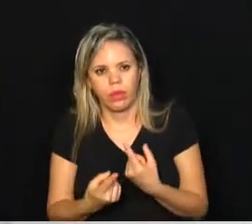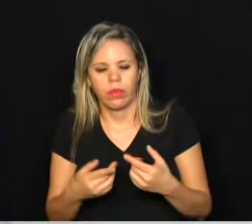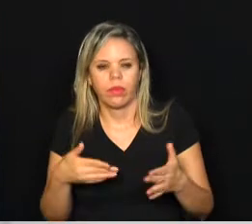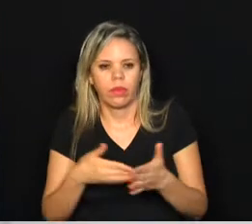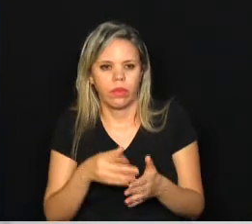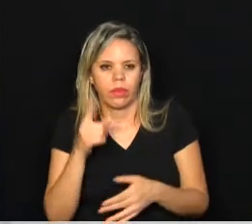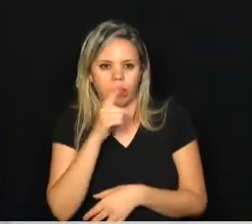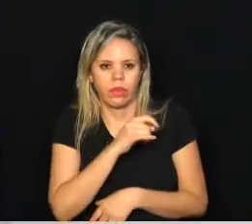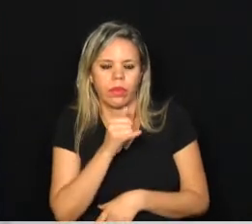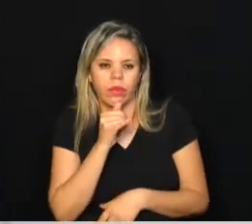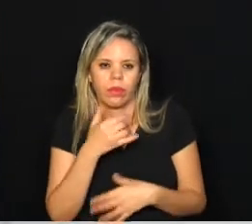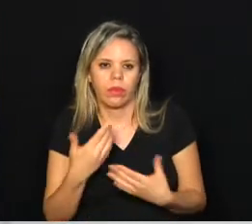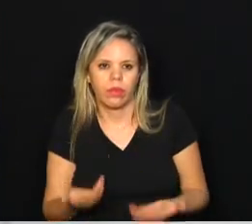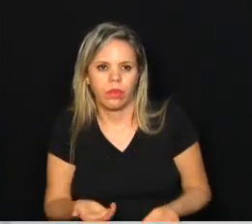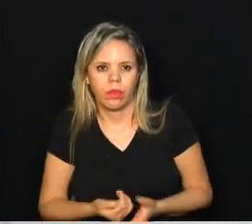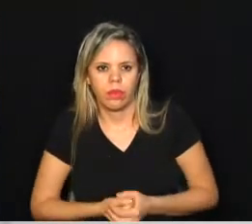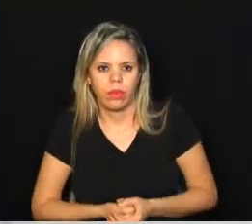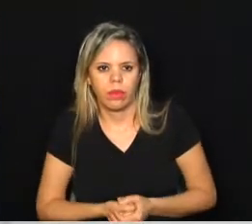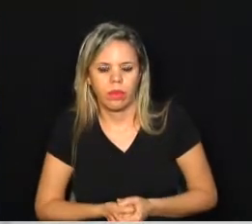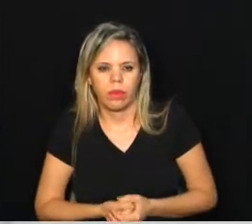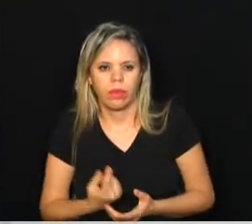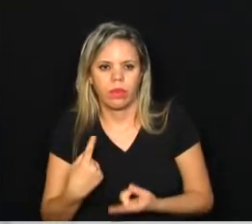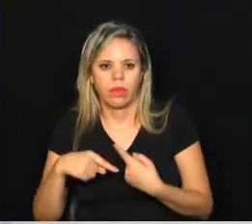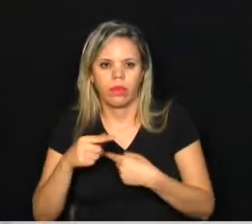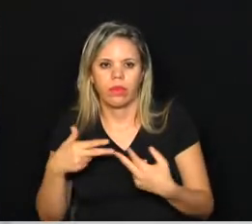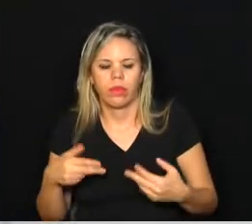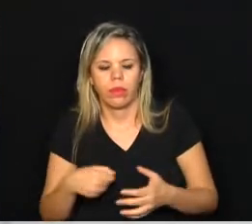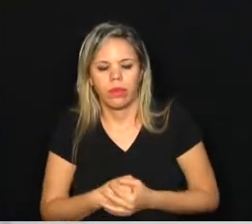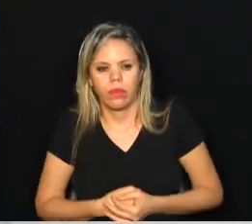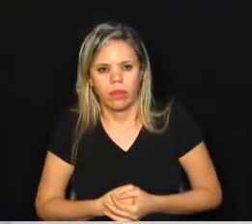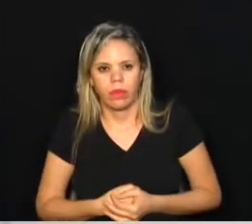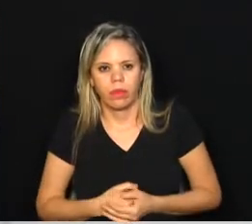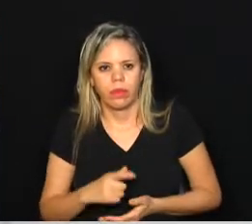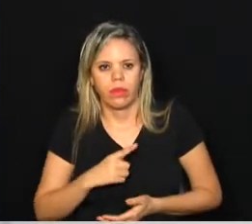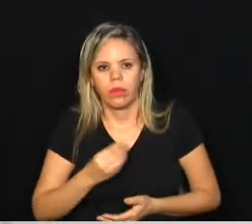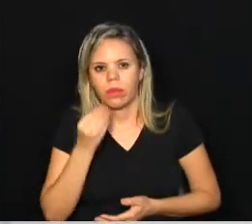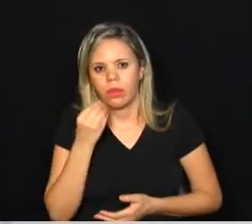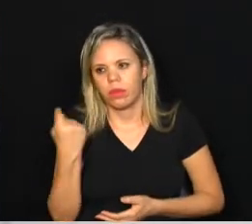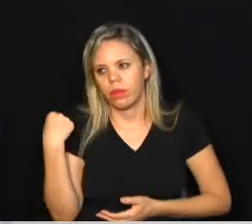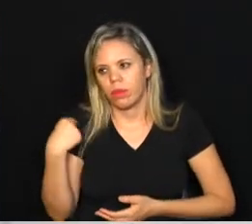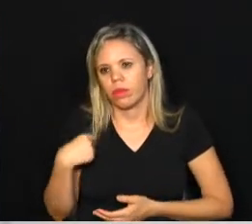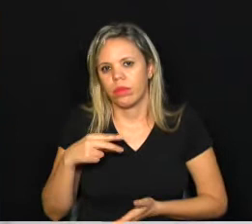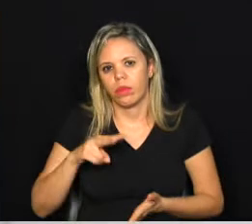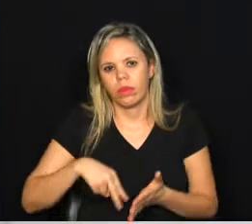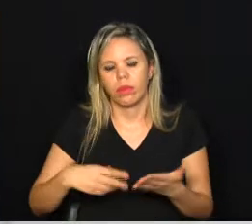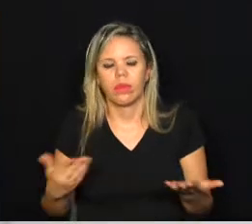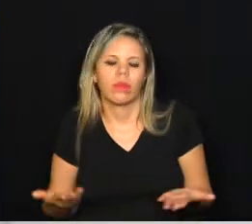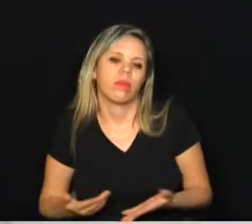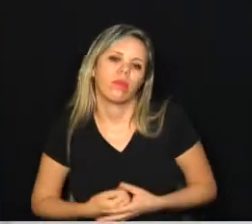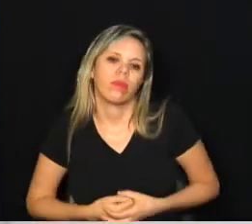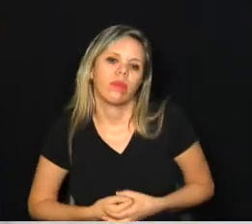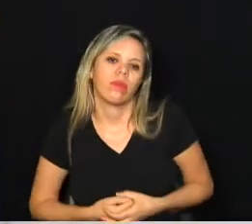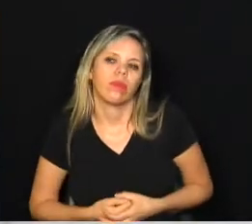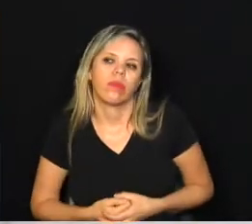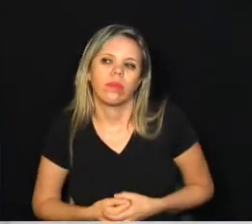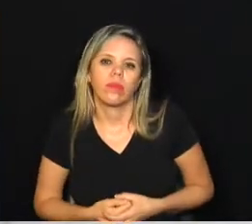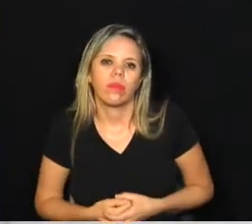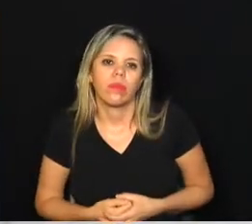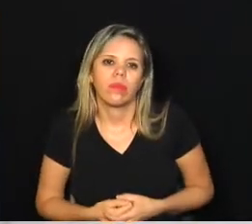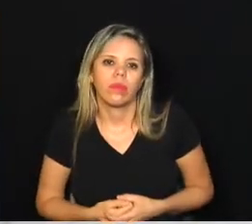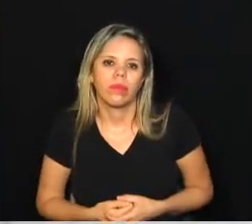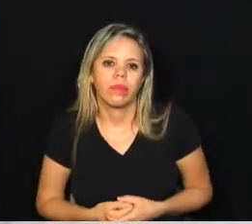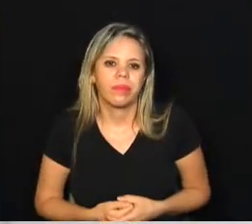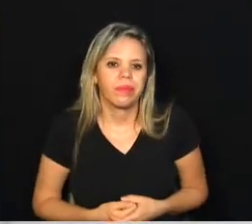dificuldade, alguns com muito sucesso. Eu tive a oportunidade de ler hoje que foi